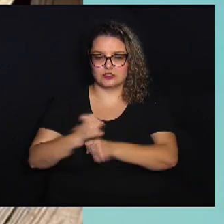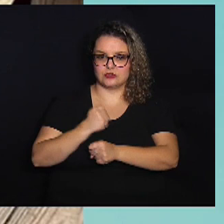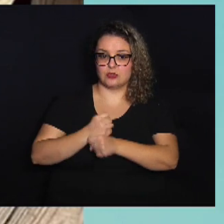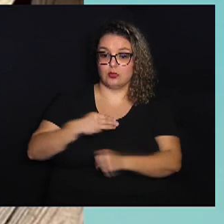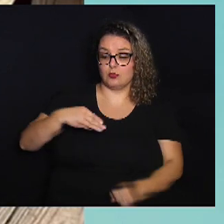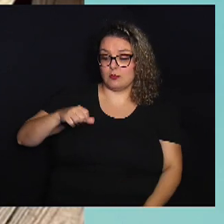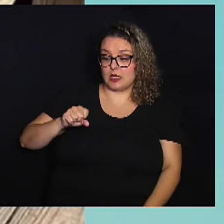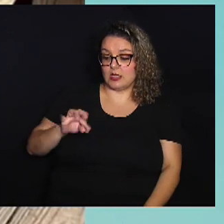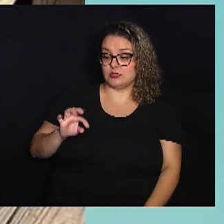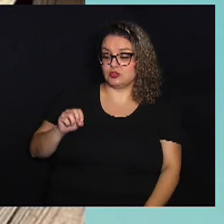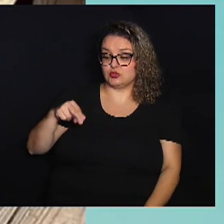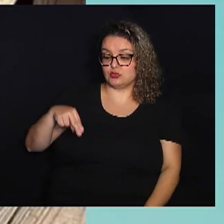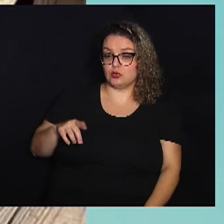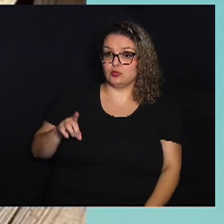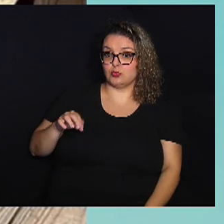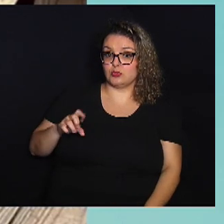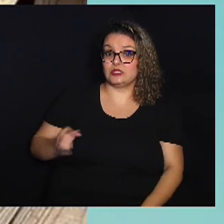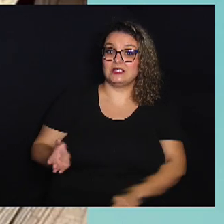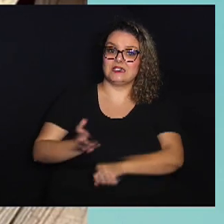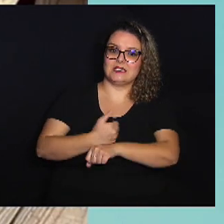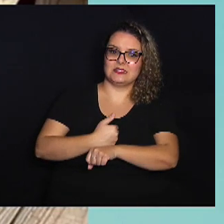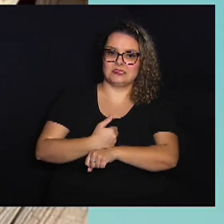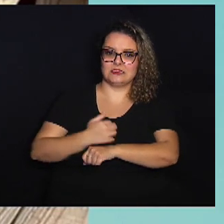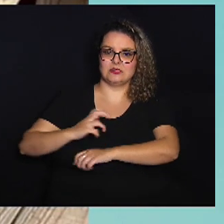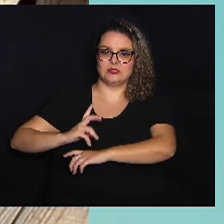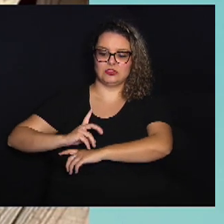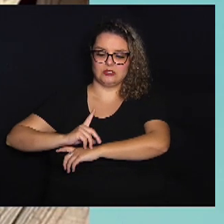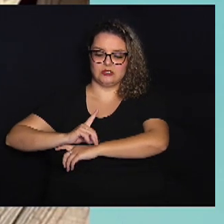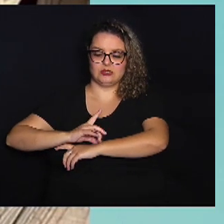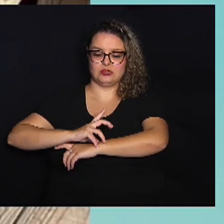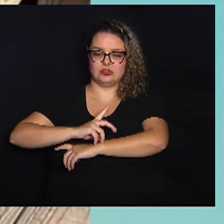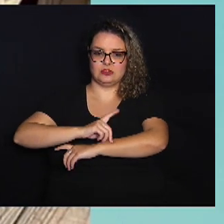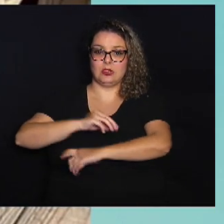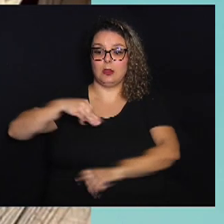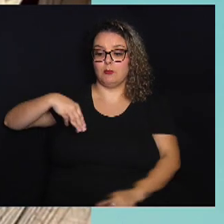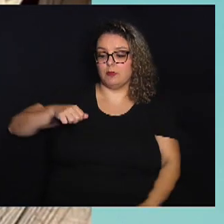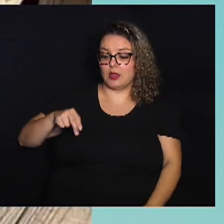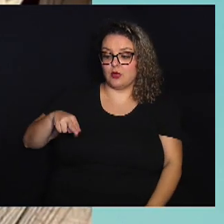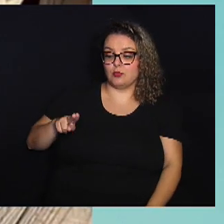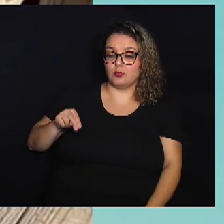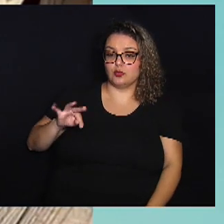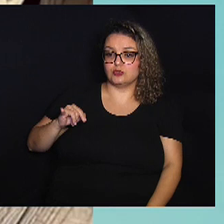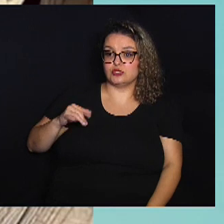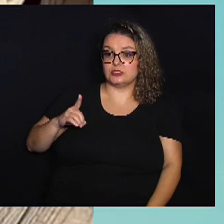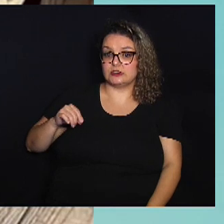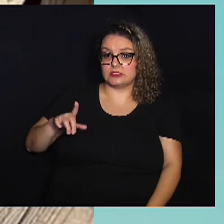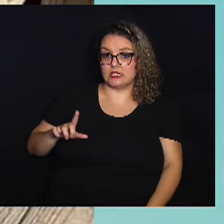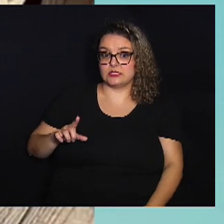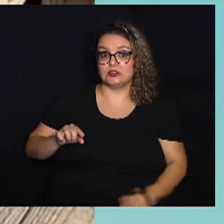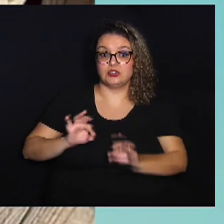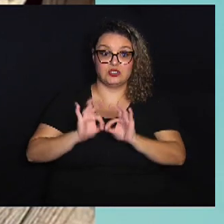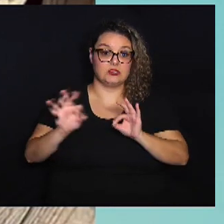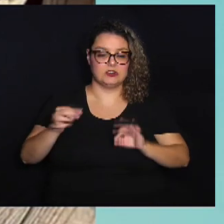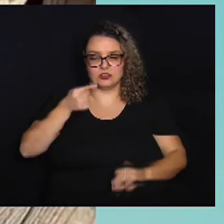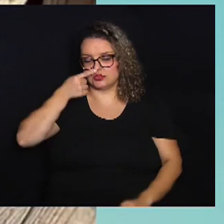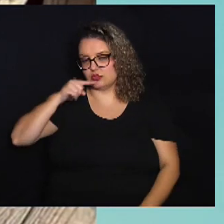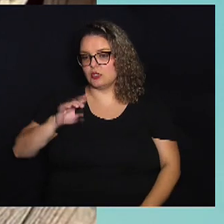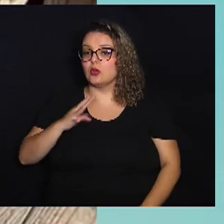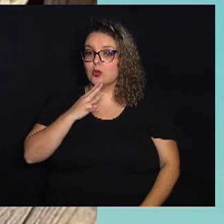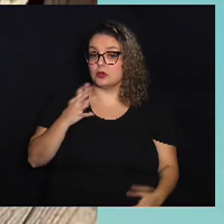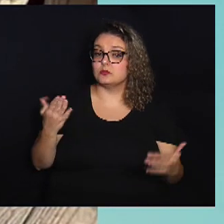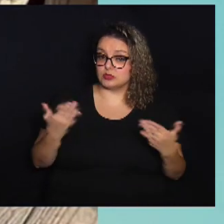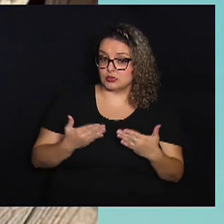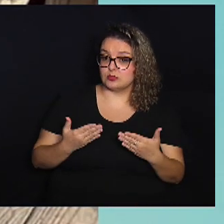são animais pré-históricos da família Mamutidae. São distantemente associados com os elefantes que conhecemos hoje